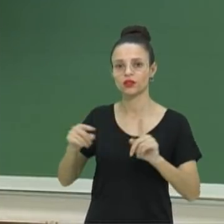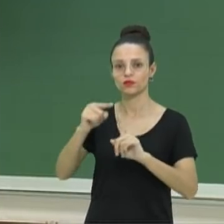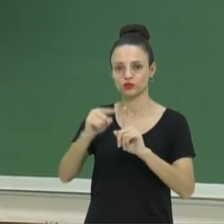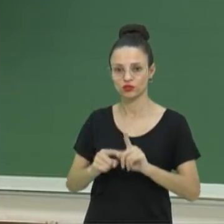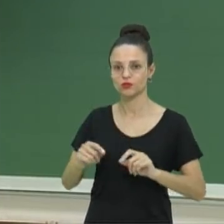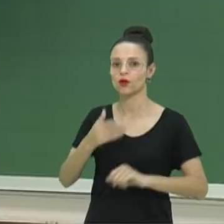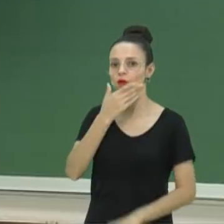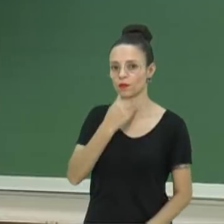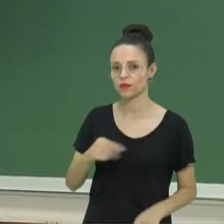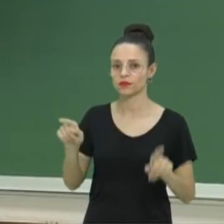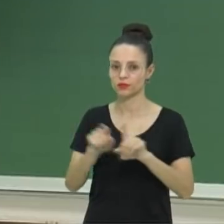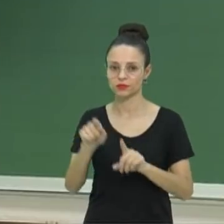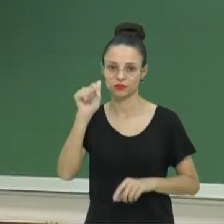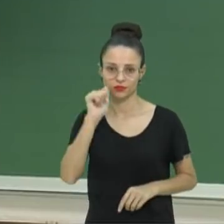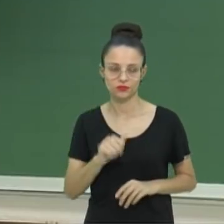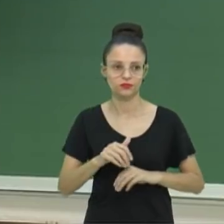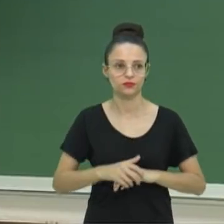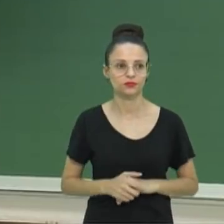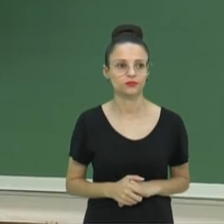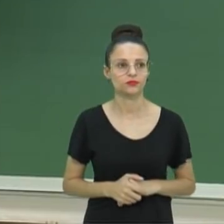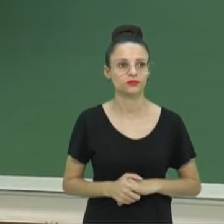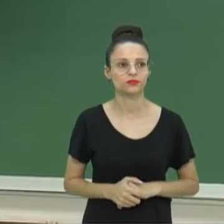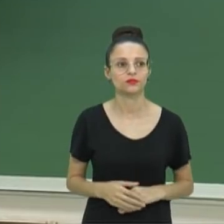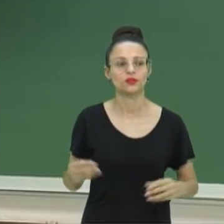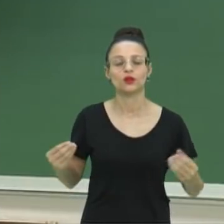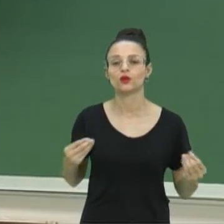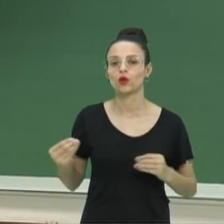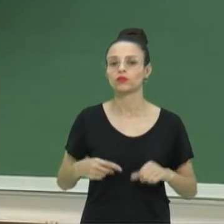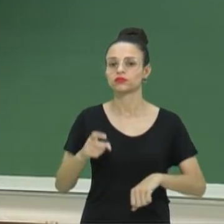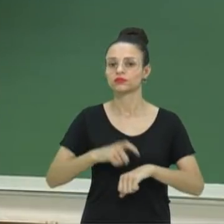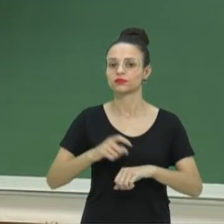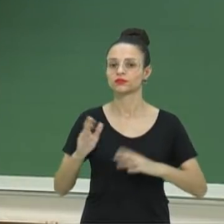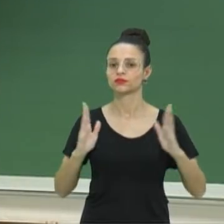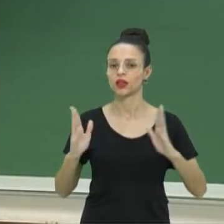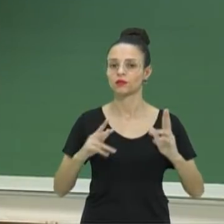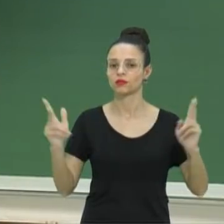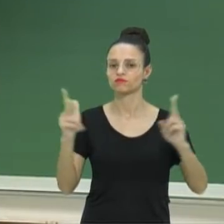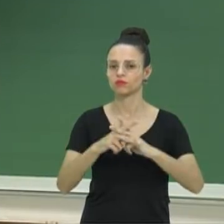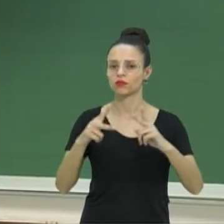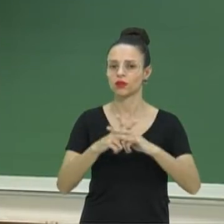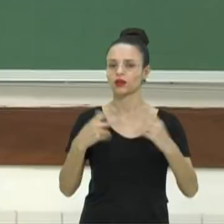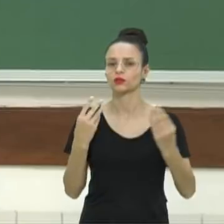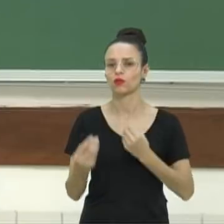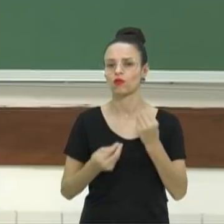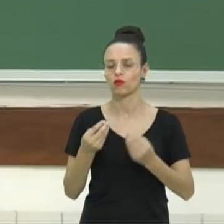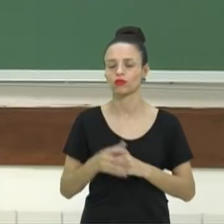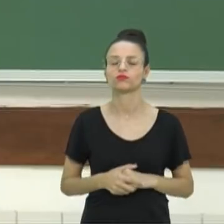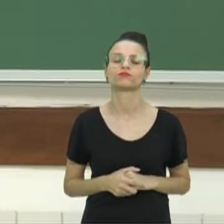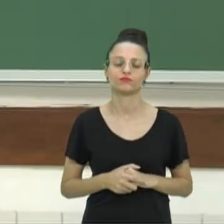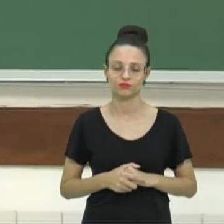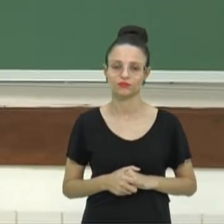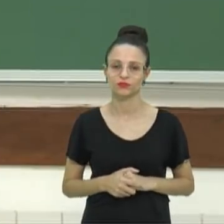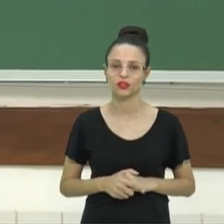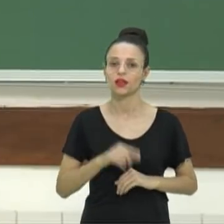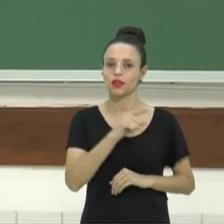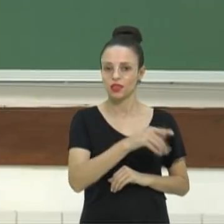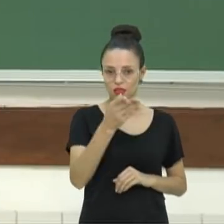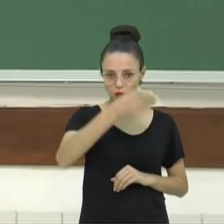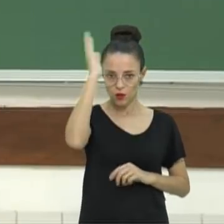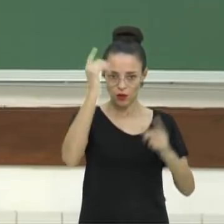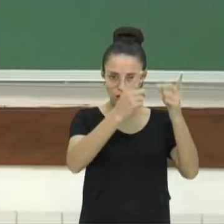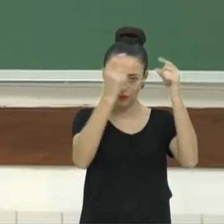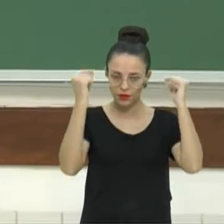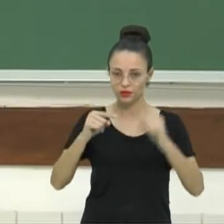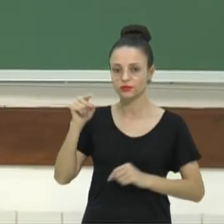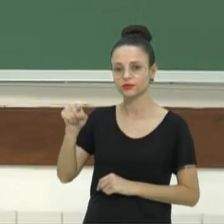e masculino. Então como que é a duração do combate, né? Então tanto no estilo livre quanto greco-romano, a duração